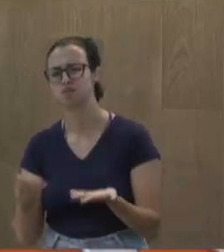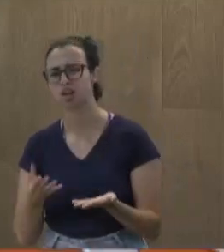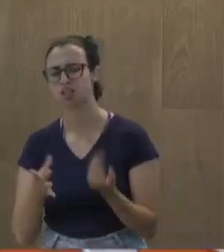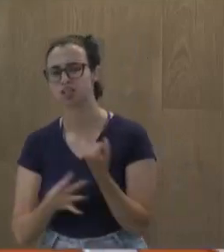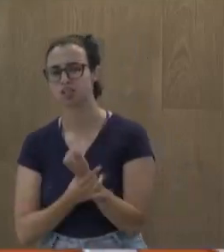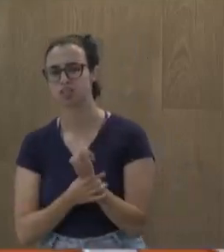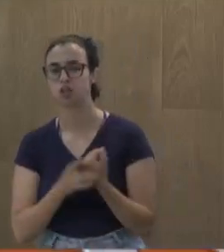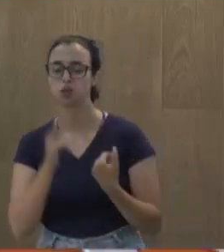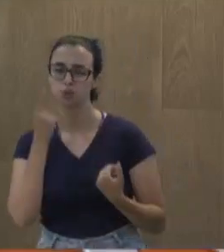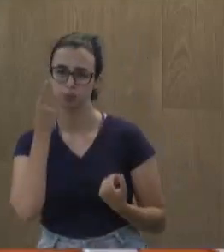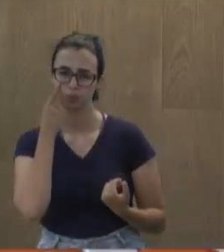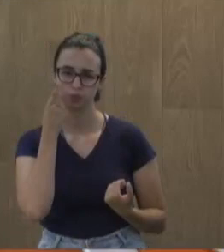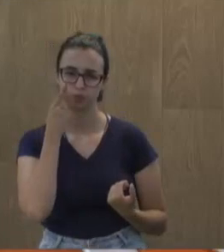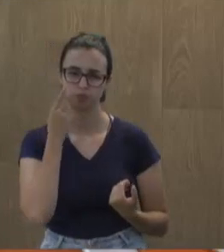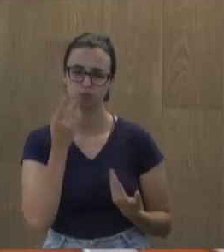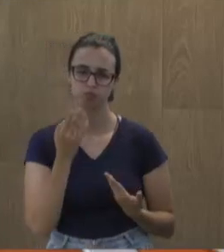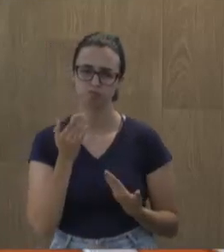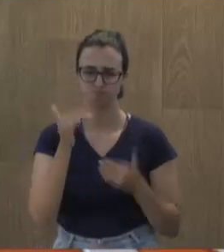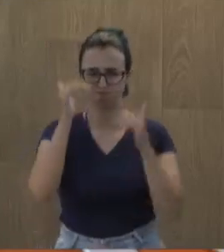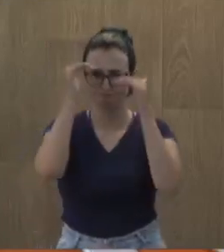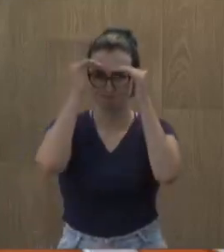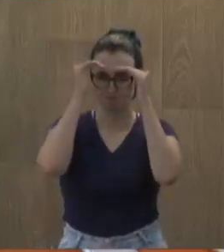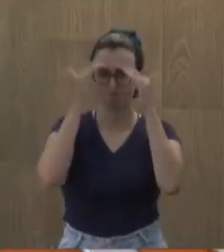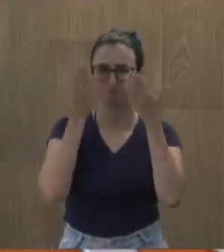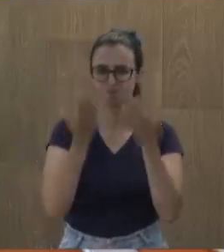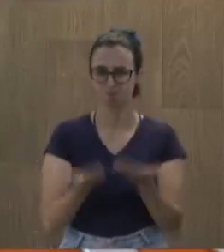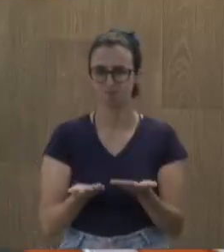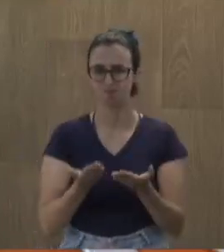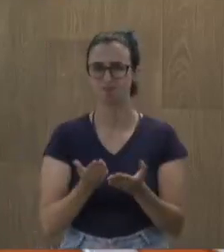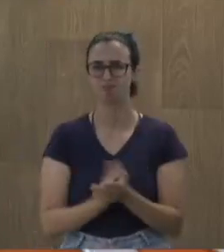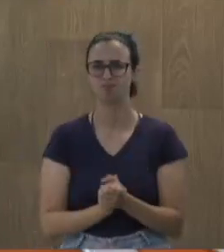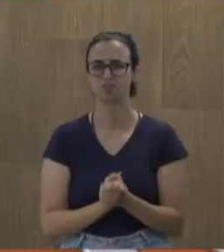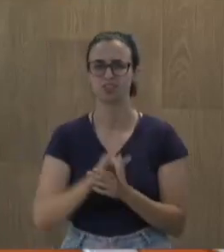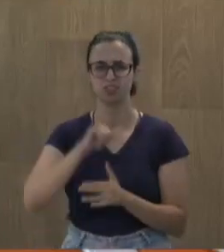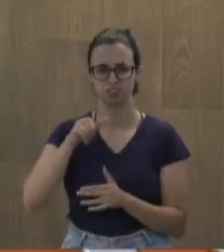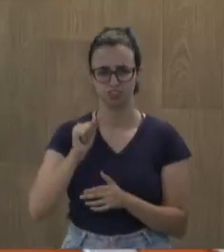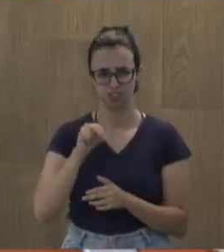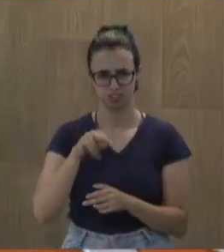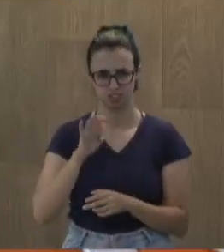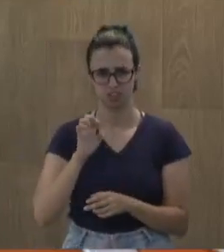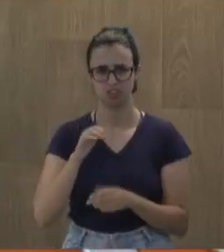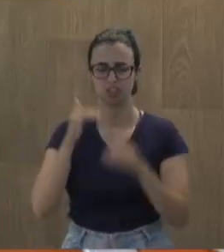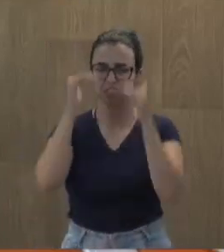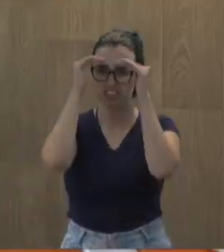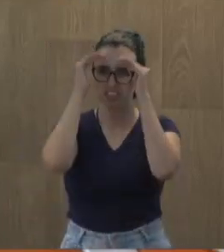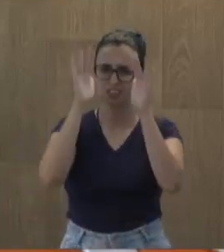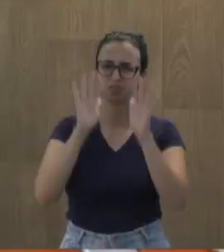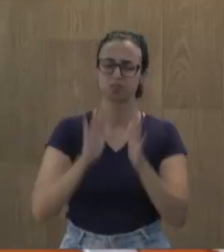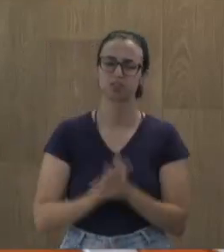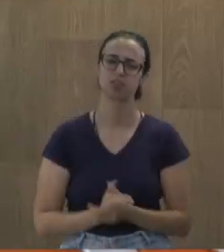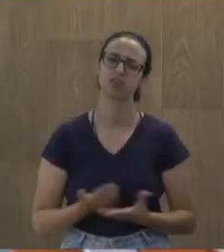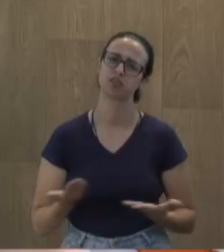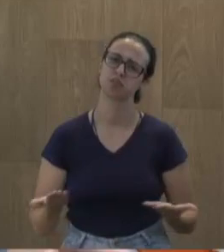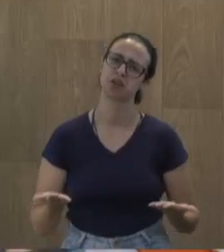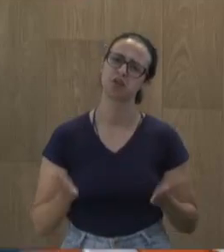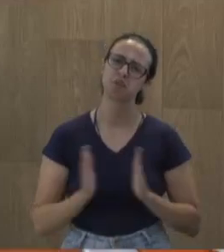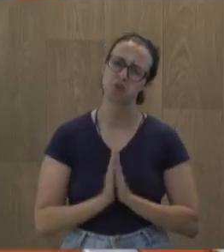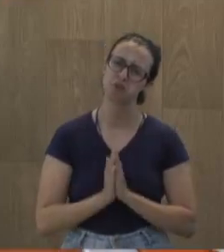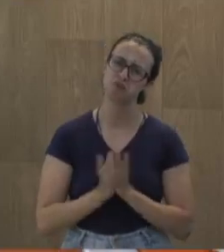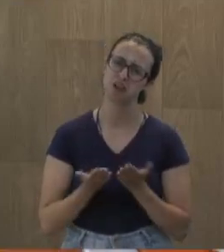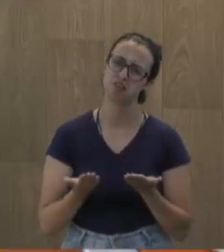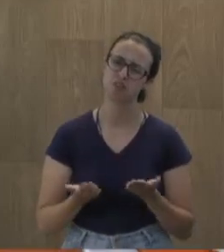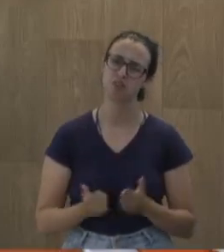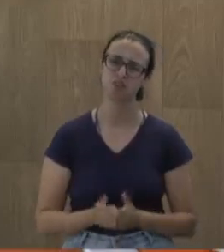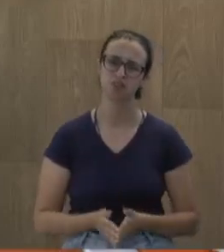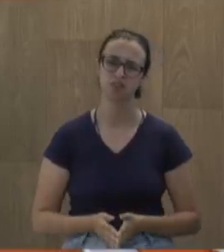você você é um excelente pessoa trabalhadora Vamos dar um pulo na frente disso aí vereador do vice-prefeita Vamos dar um